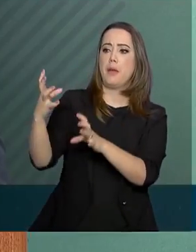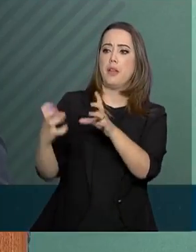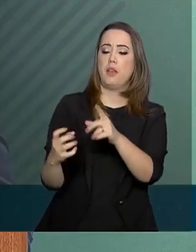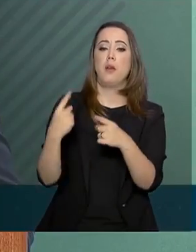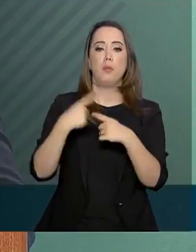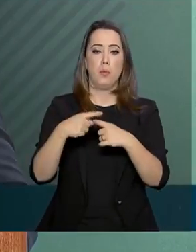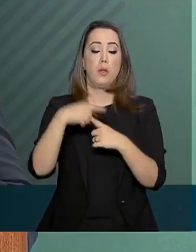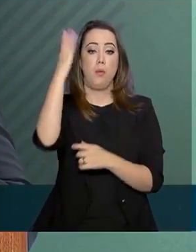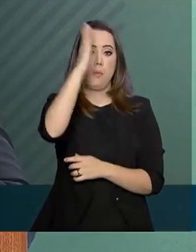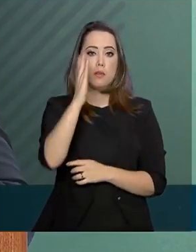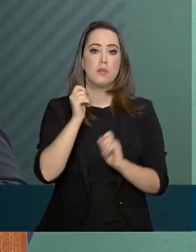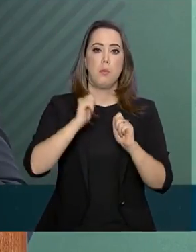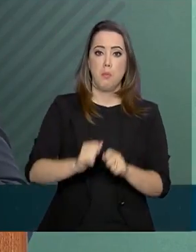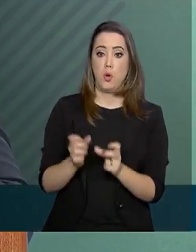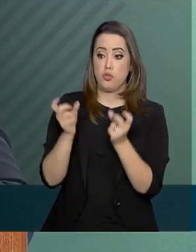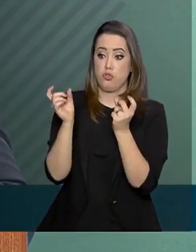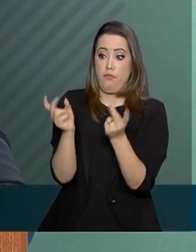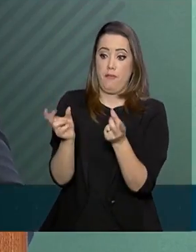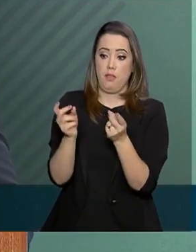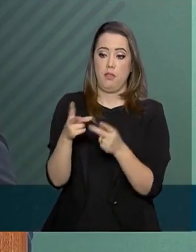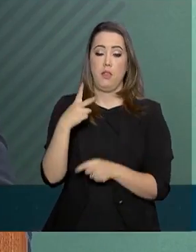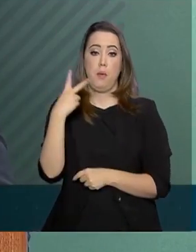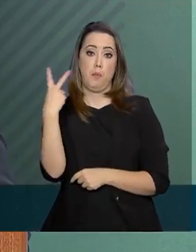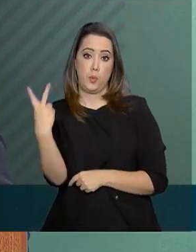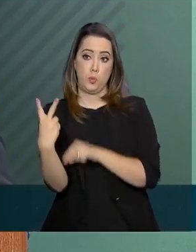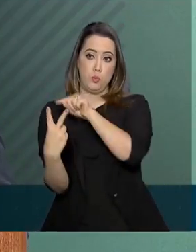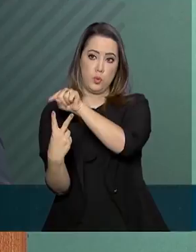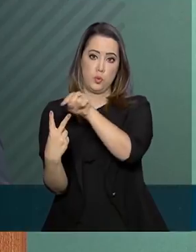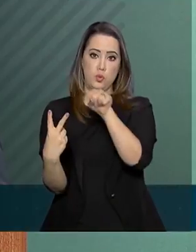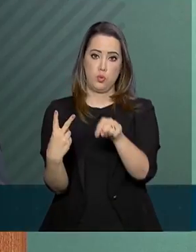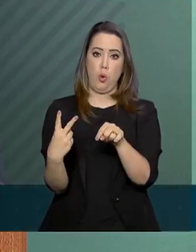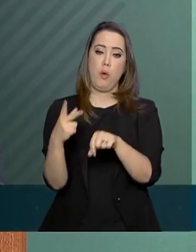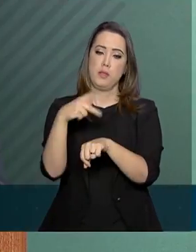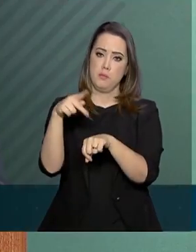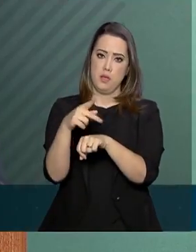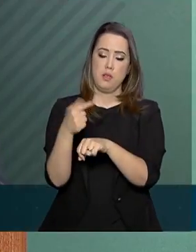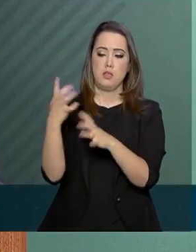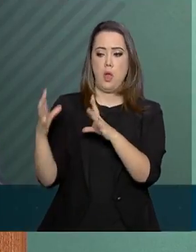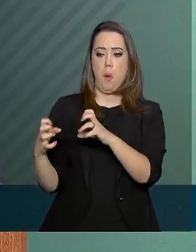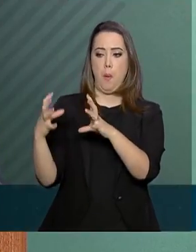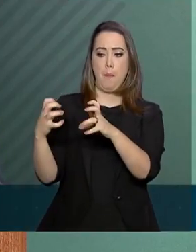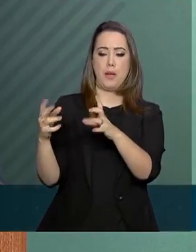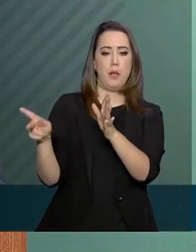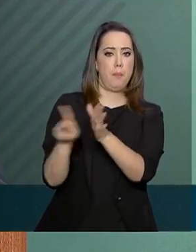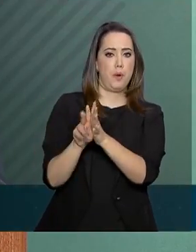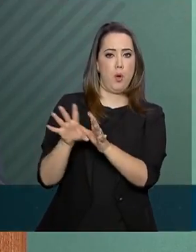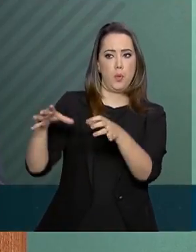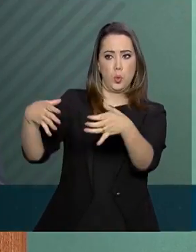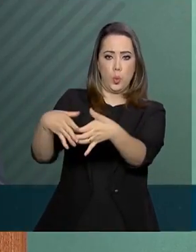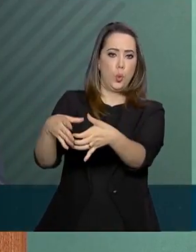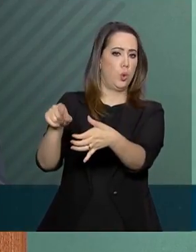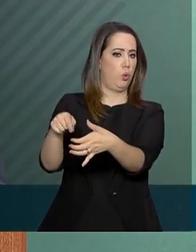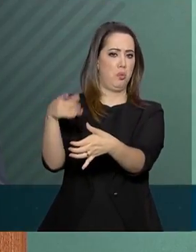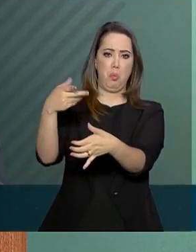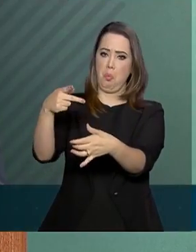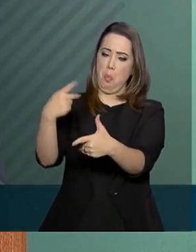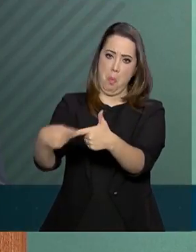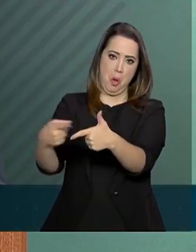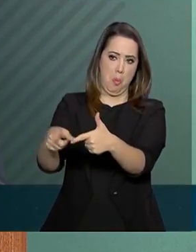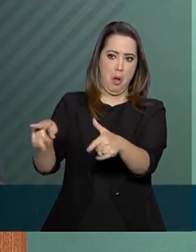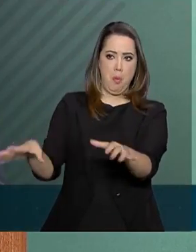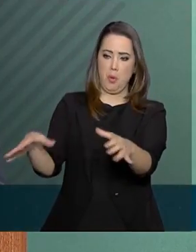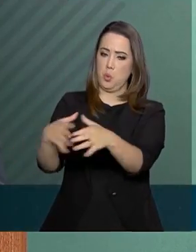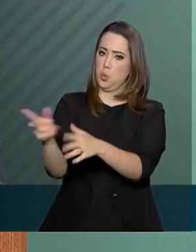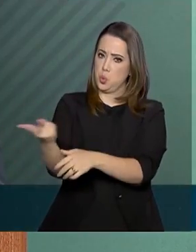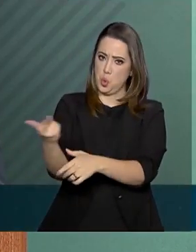mercados é uma briga entre eles eles que se resolvam o brasil vai ver